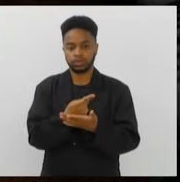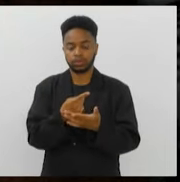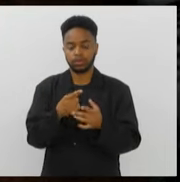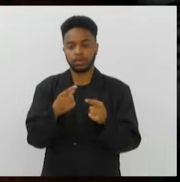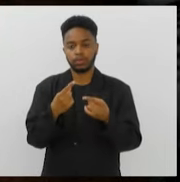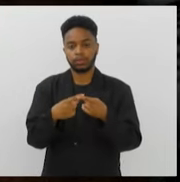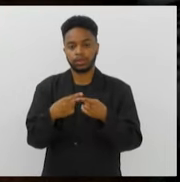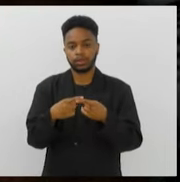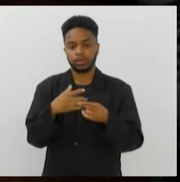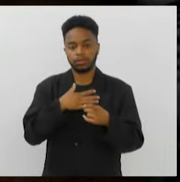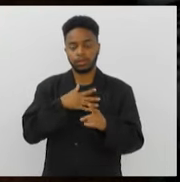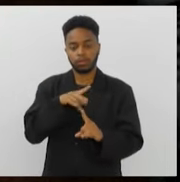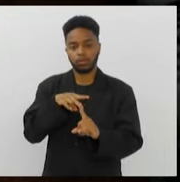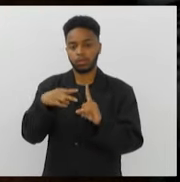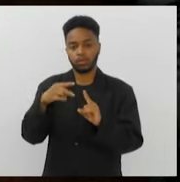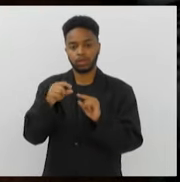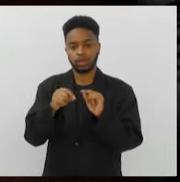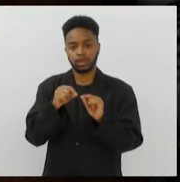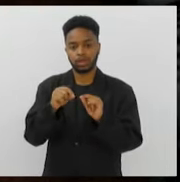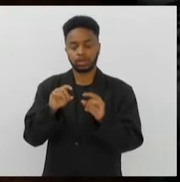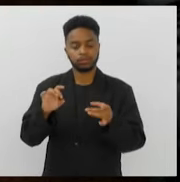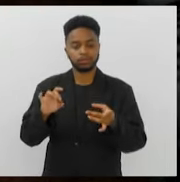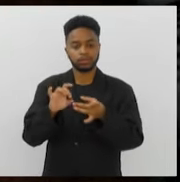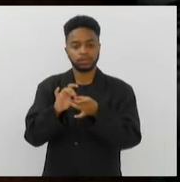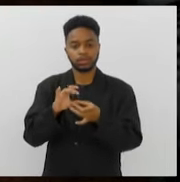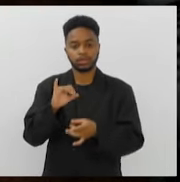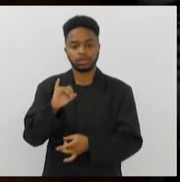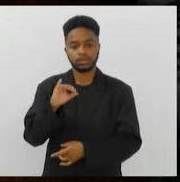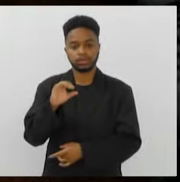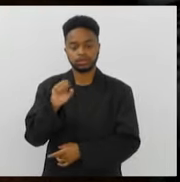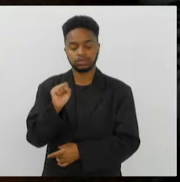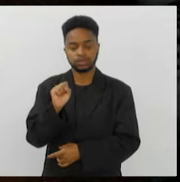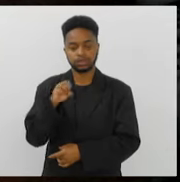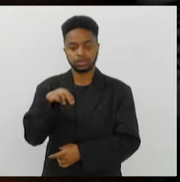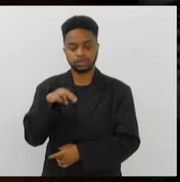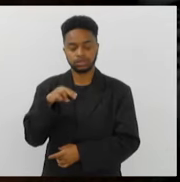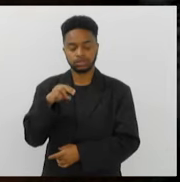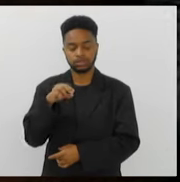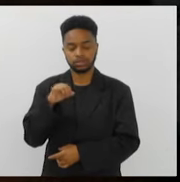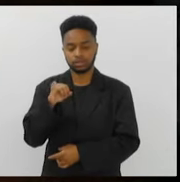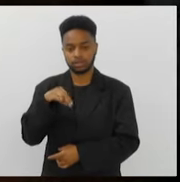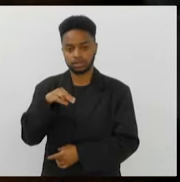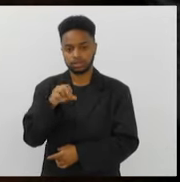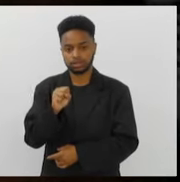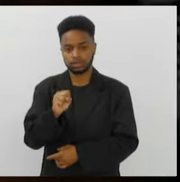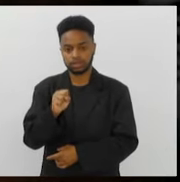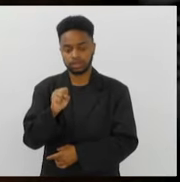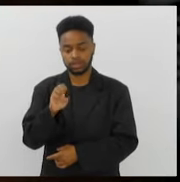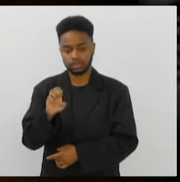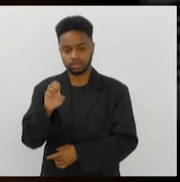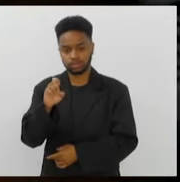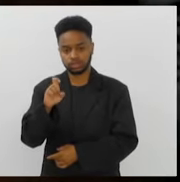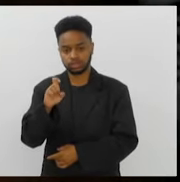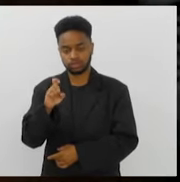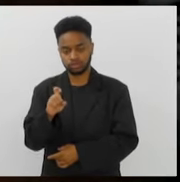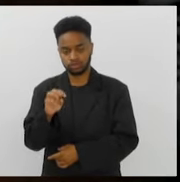princípio, a meu ver, incestuosa de alguém que deveria zelar de forma imparcial com uma agremiação política que tem cor